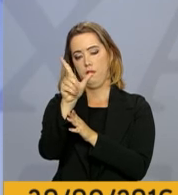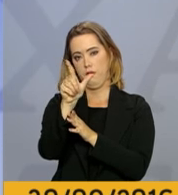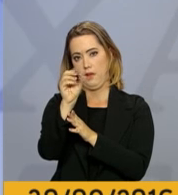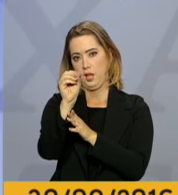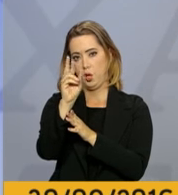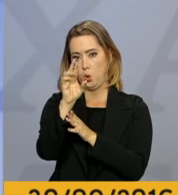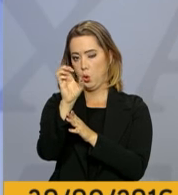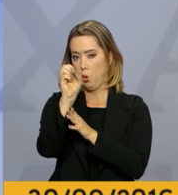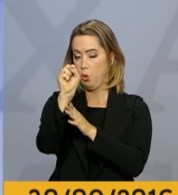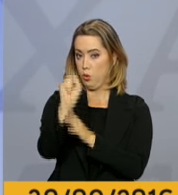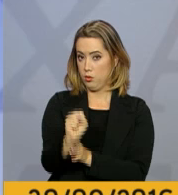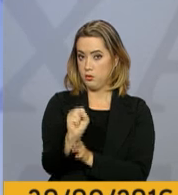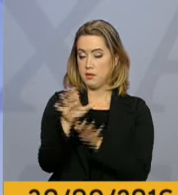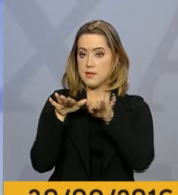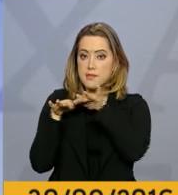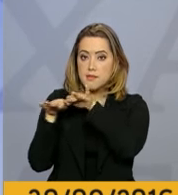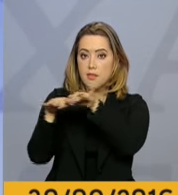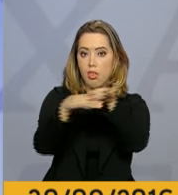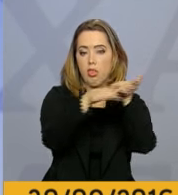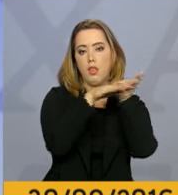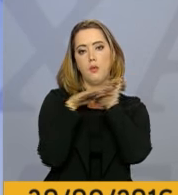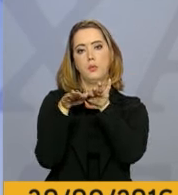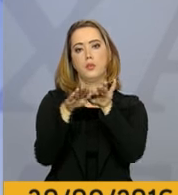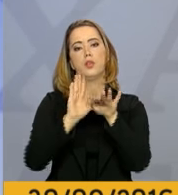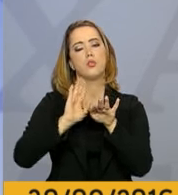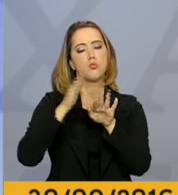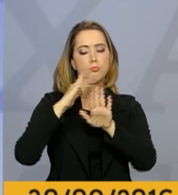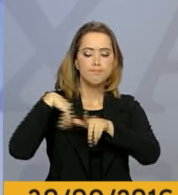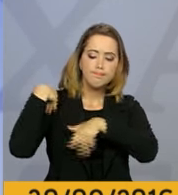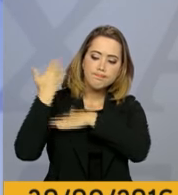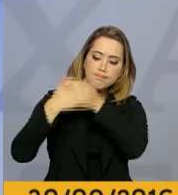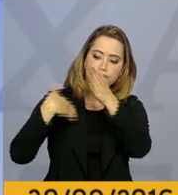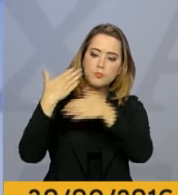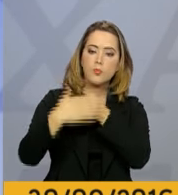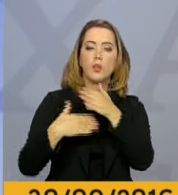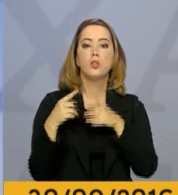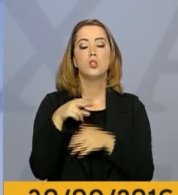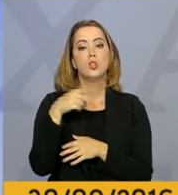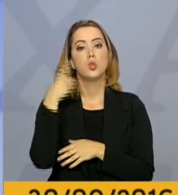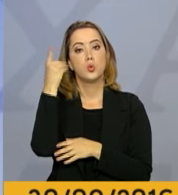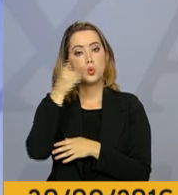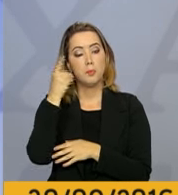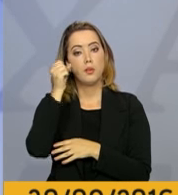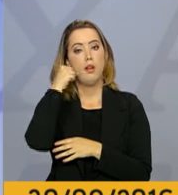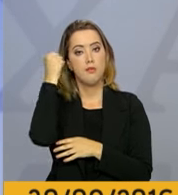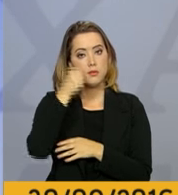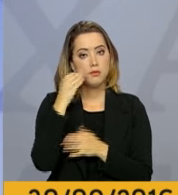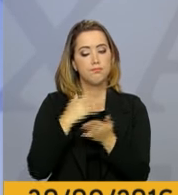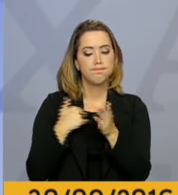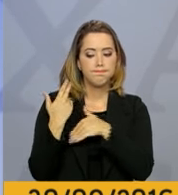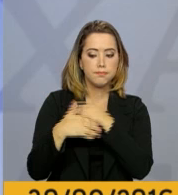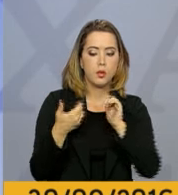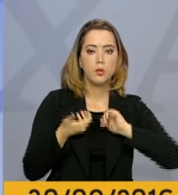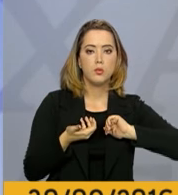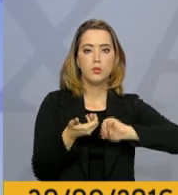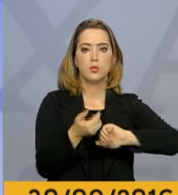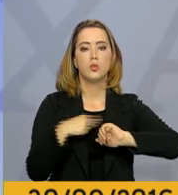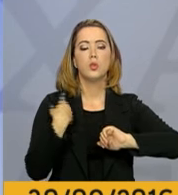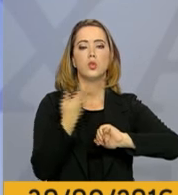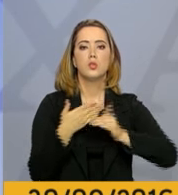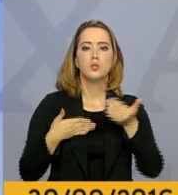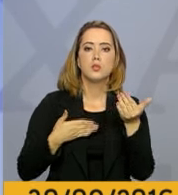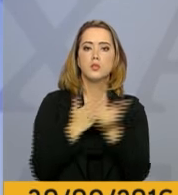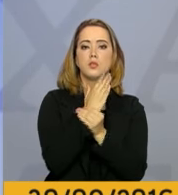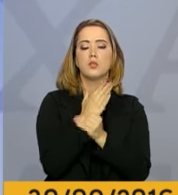no Parlamento Federal, né? Fui 3 vezes presidente da Câmara, e, por isso, conseguimos aprovar, com apoio do Senado